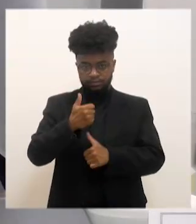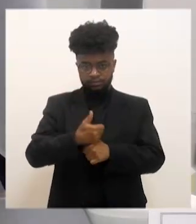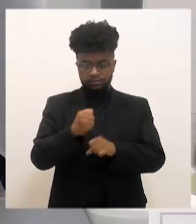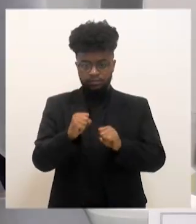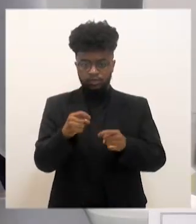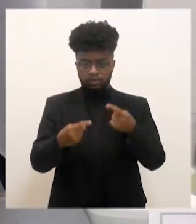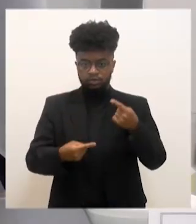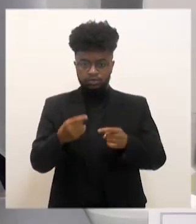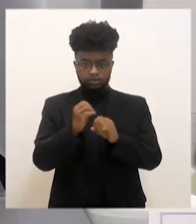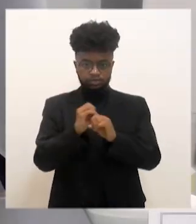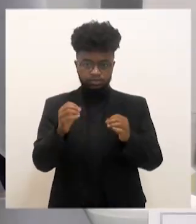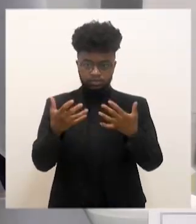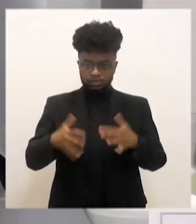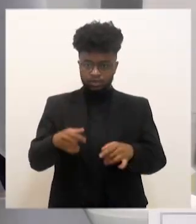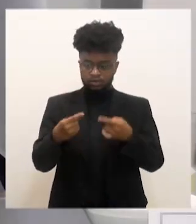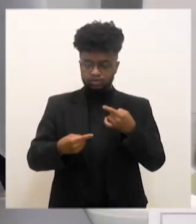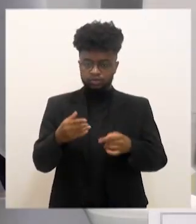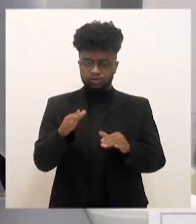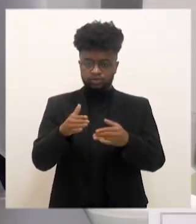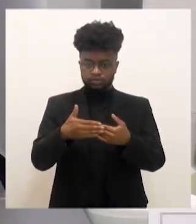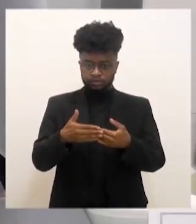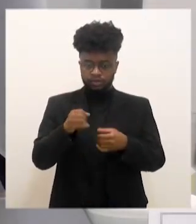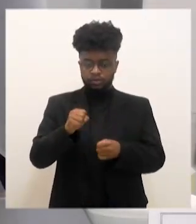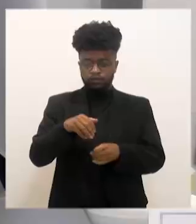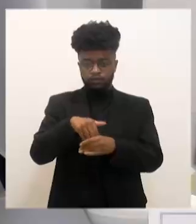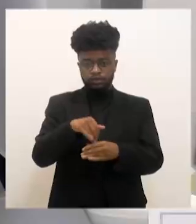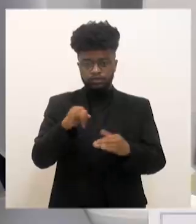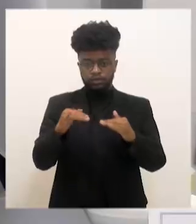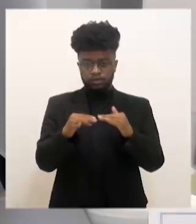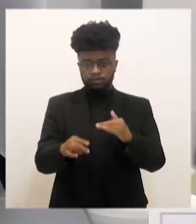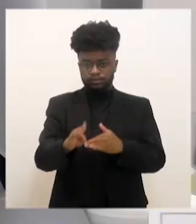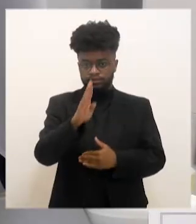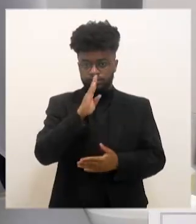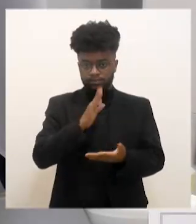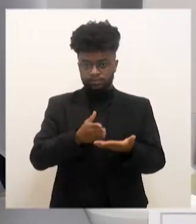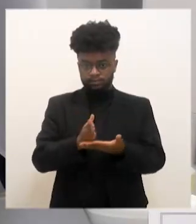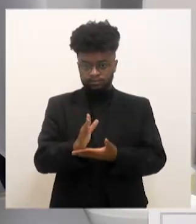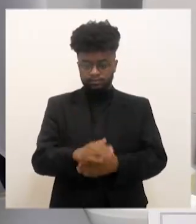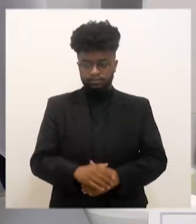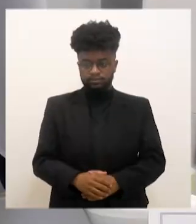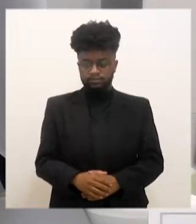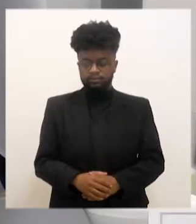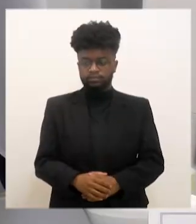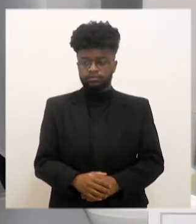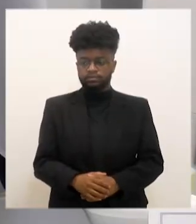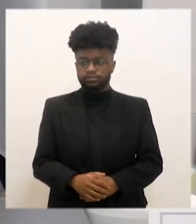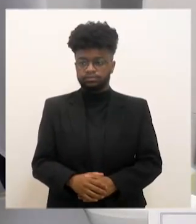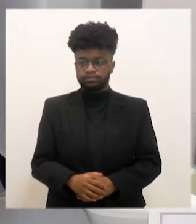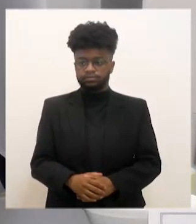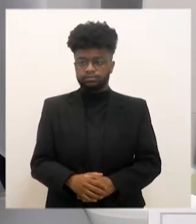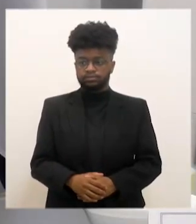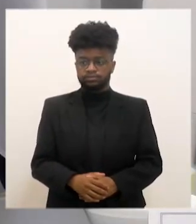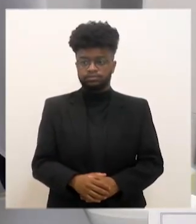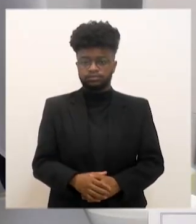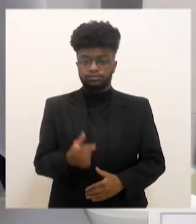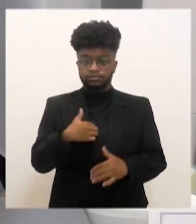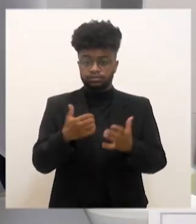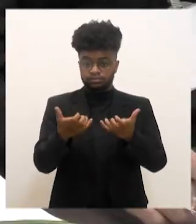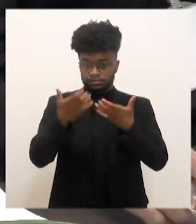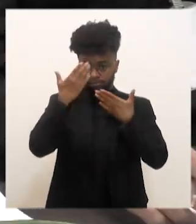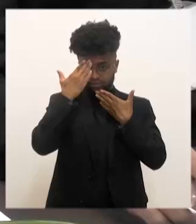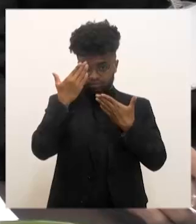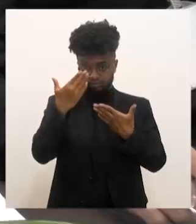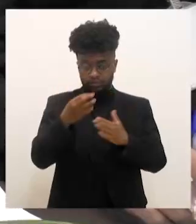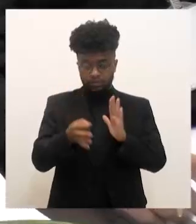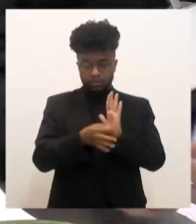Não havendo quem queira discutir, encerrada a discussão e votação, seus que aprovam permaneçam como estão, aprovado. Queria agradecer, presidente. Deputado Carlos Mink. Eu queria agradecer